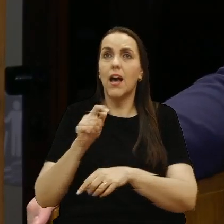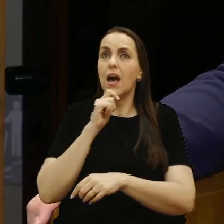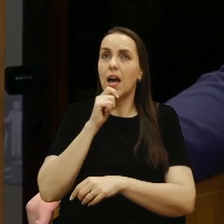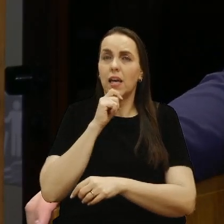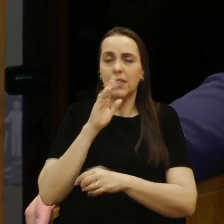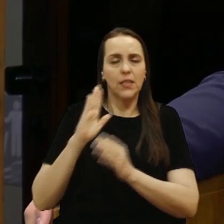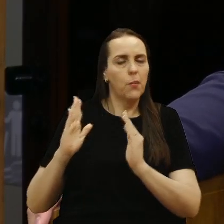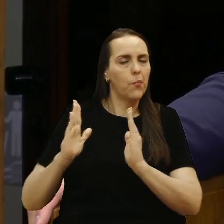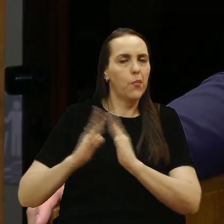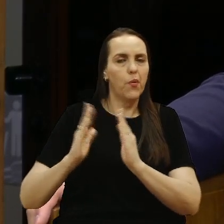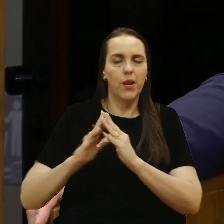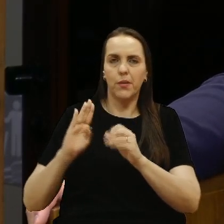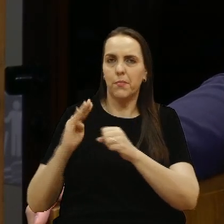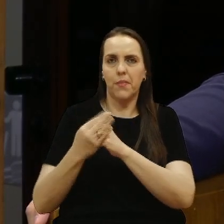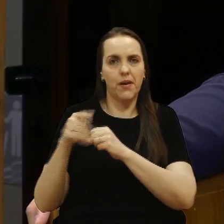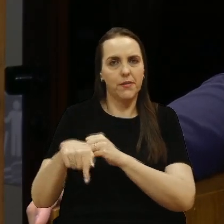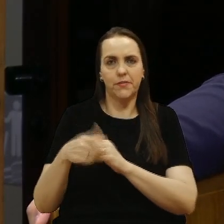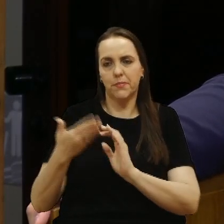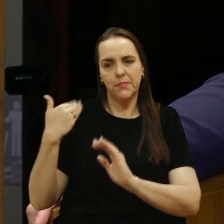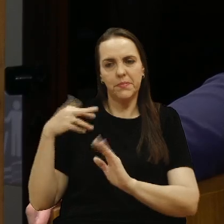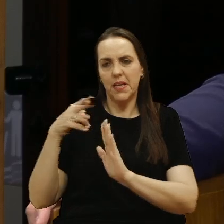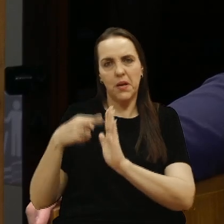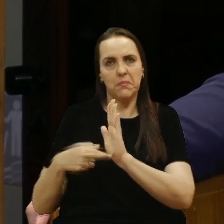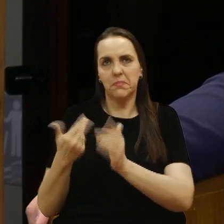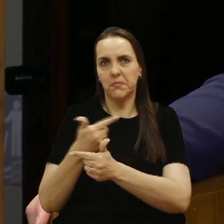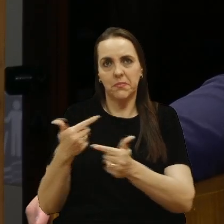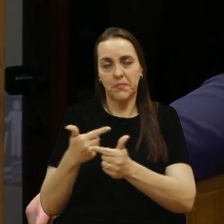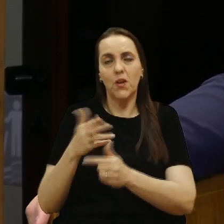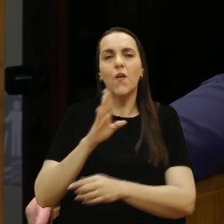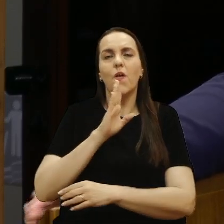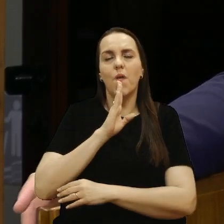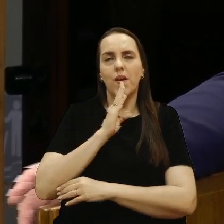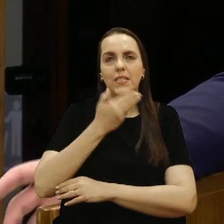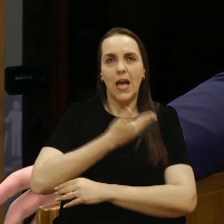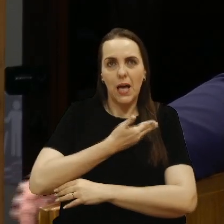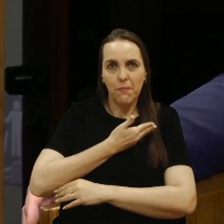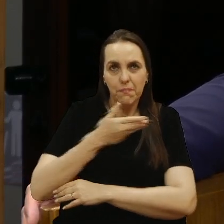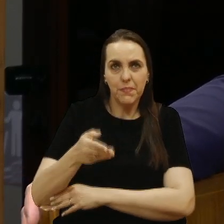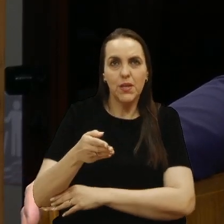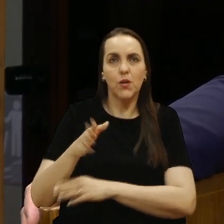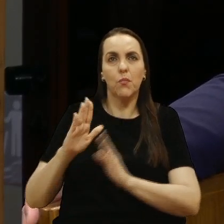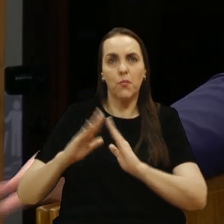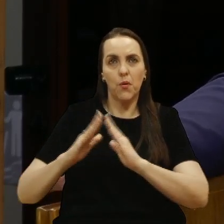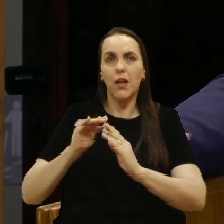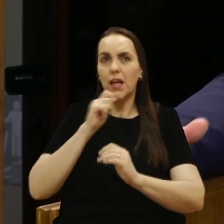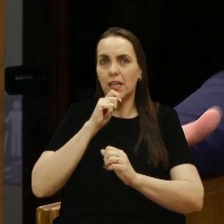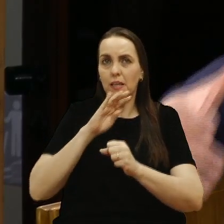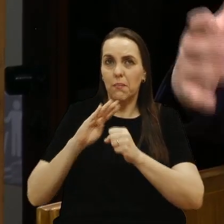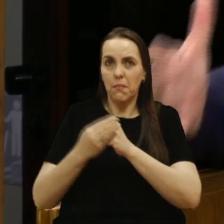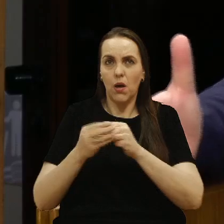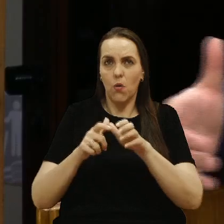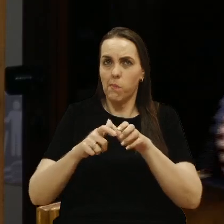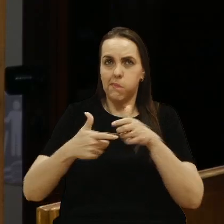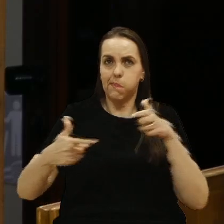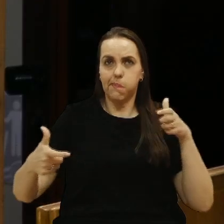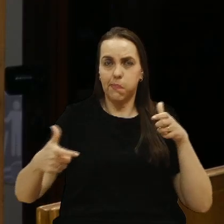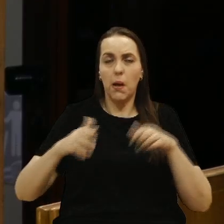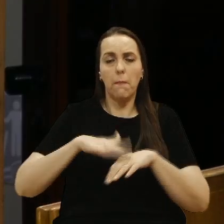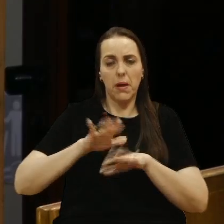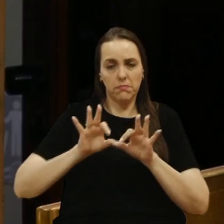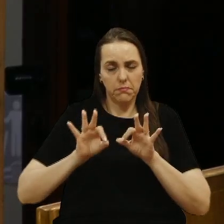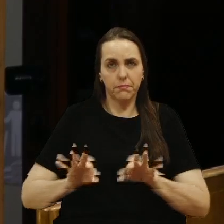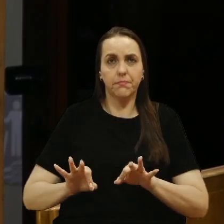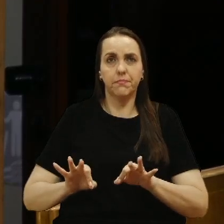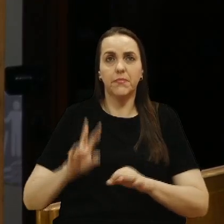quando isso foi regulamentado, mas conheço muitas pessoas, muitos amigos que moram naquele bairro, um bairro que cresceu bastante também, e hoje é muito mais digno com